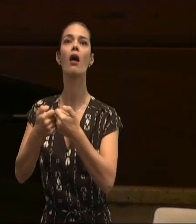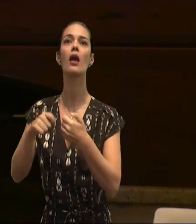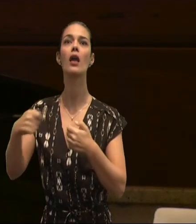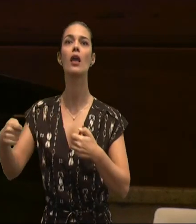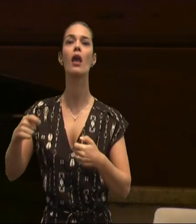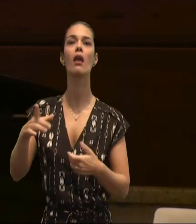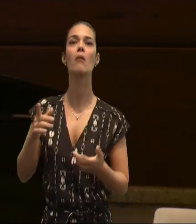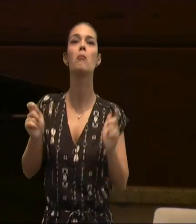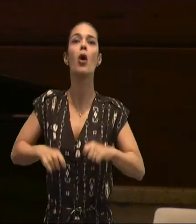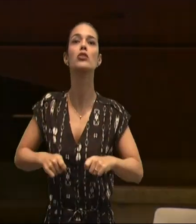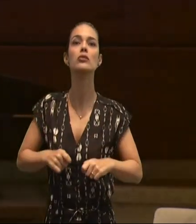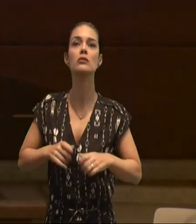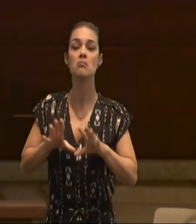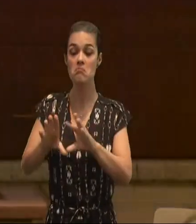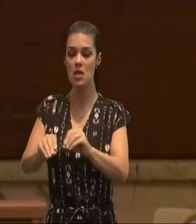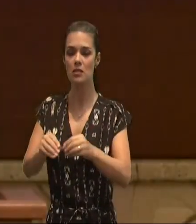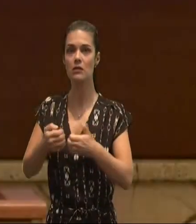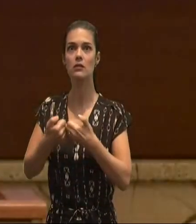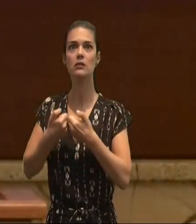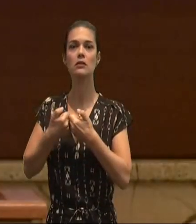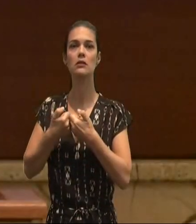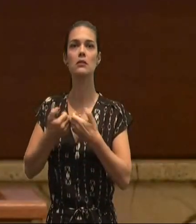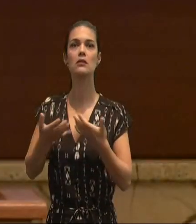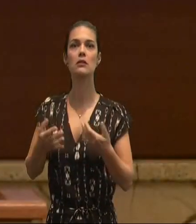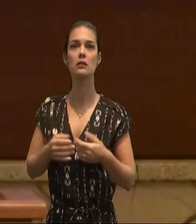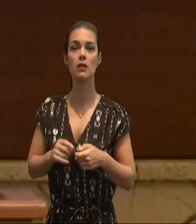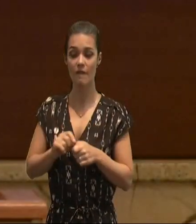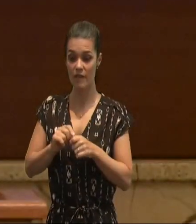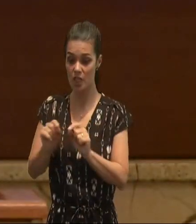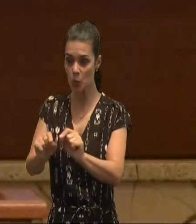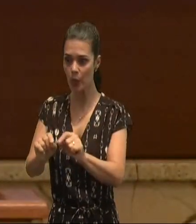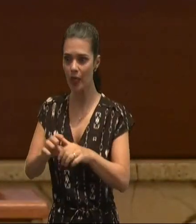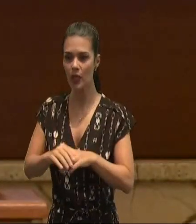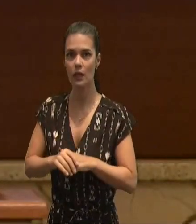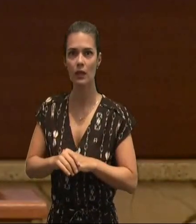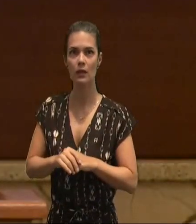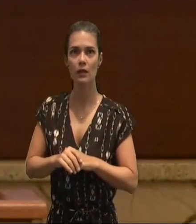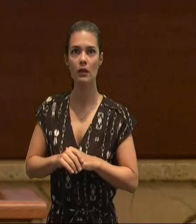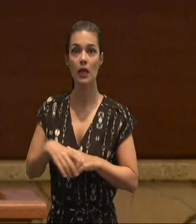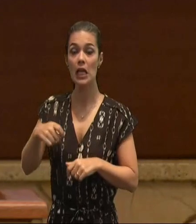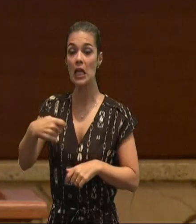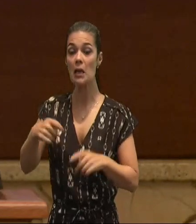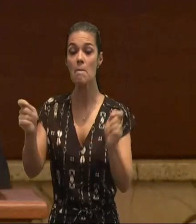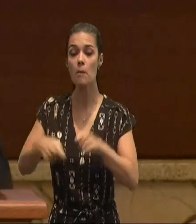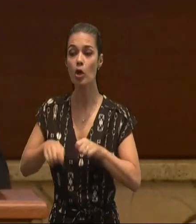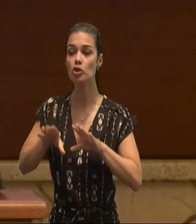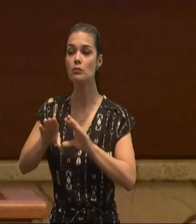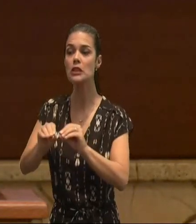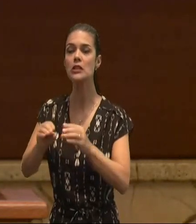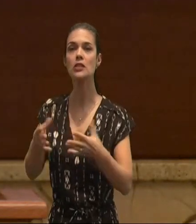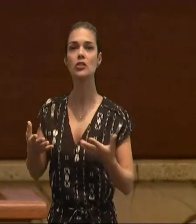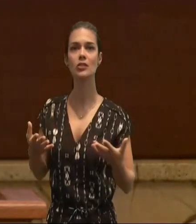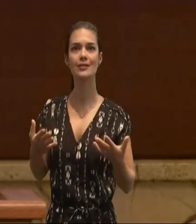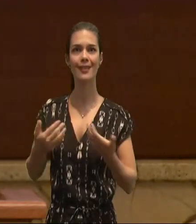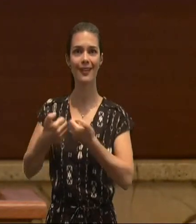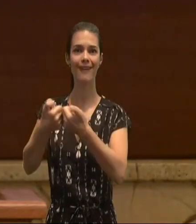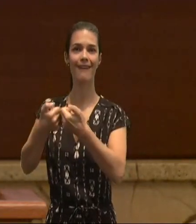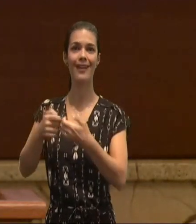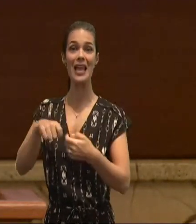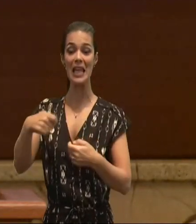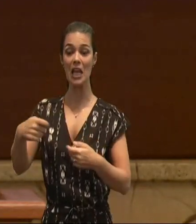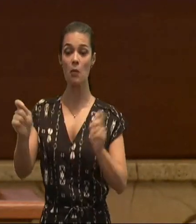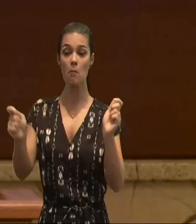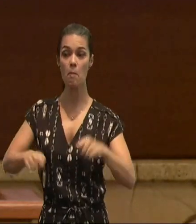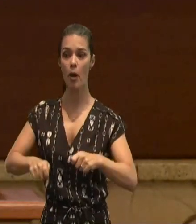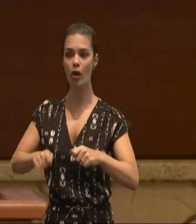E eles então preocupados: o que fazer com a arca? Quem poderá adorar? Quem